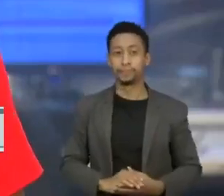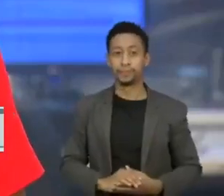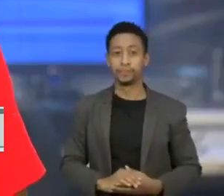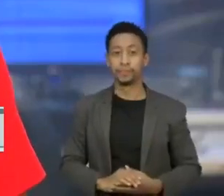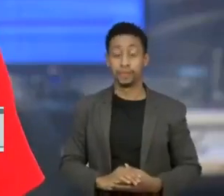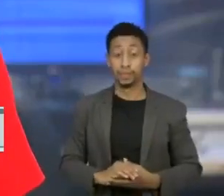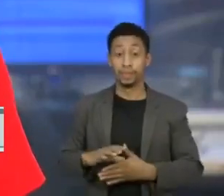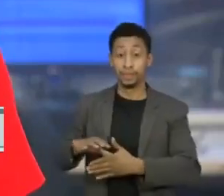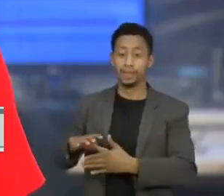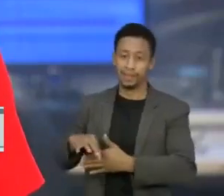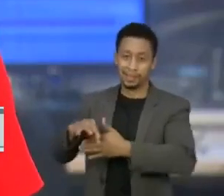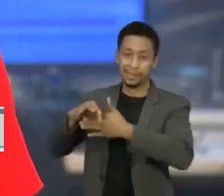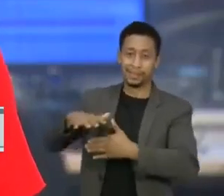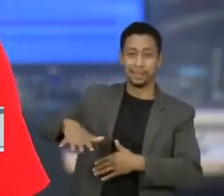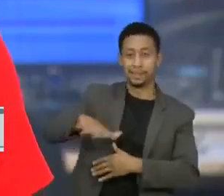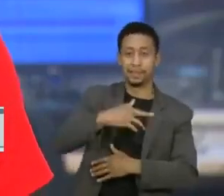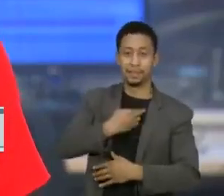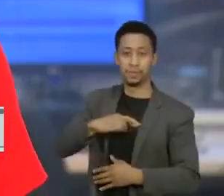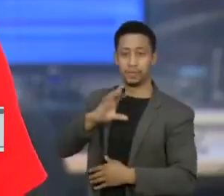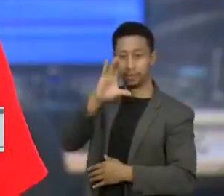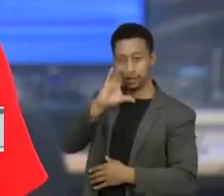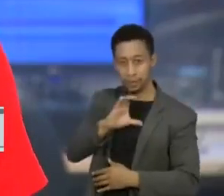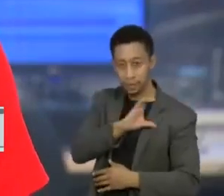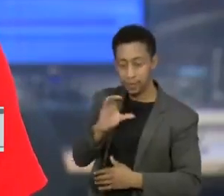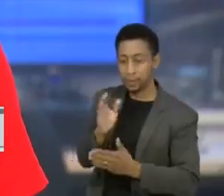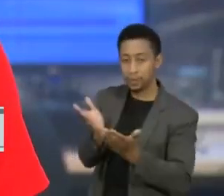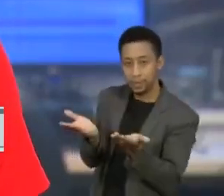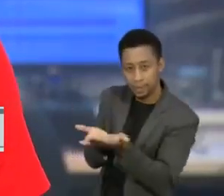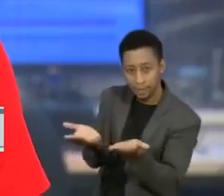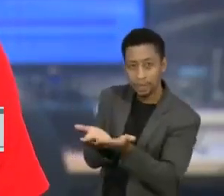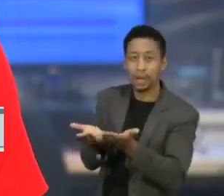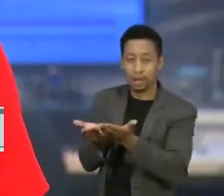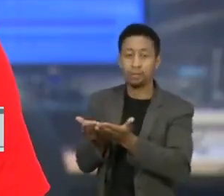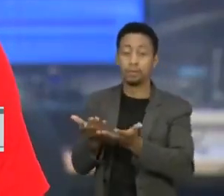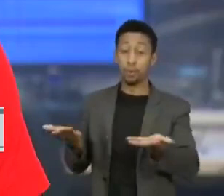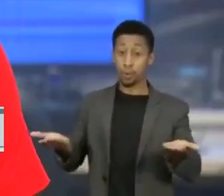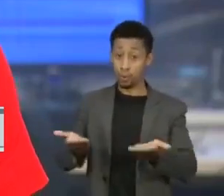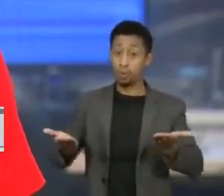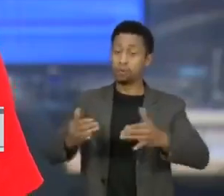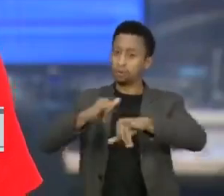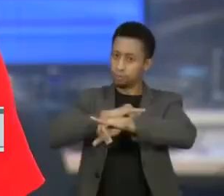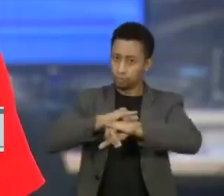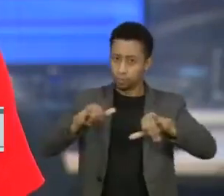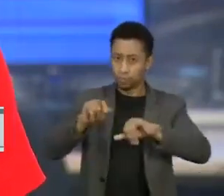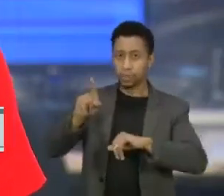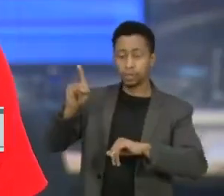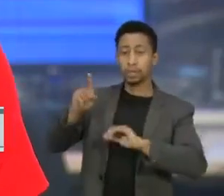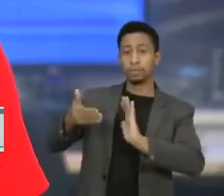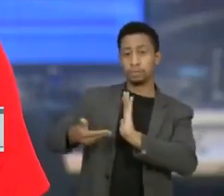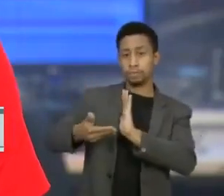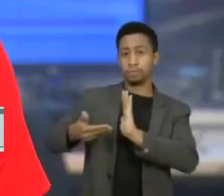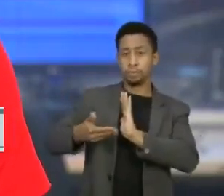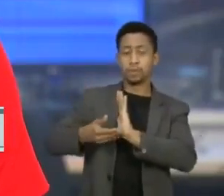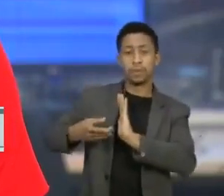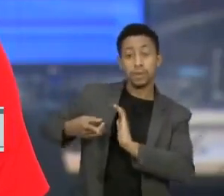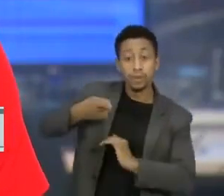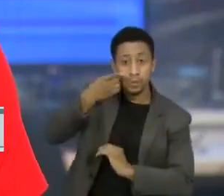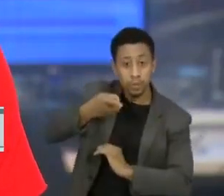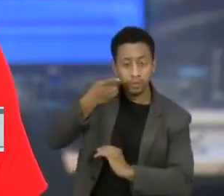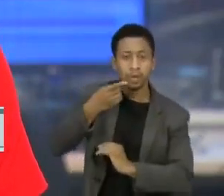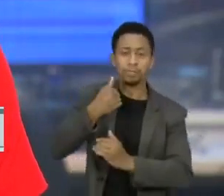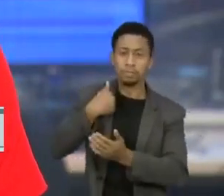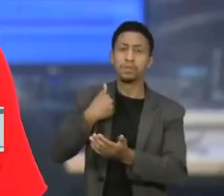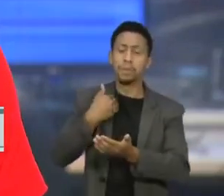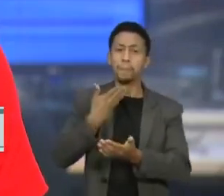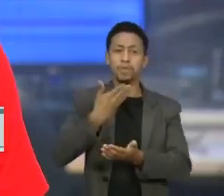E ainda líderes religiosos, católicos e evangélicos vão formalizar hoje, na Câmara dos Deputados, um pedido de afastamento